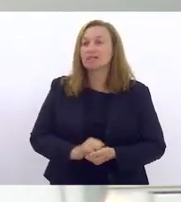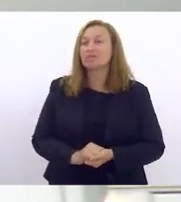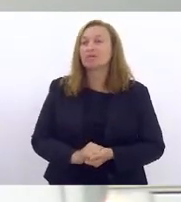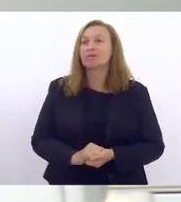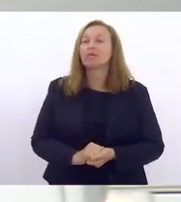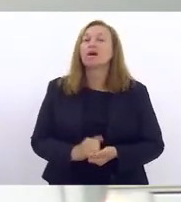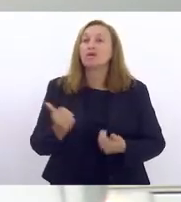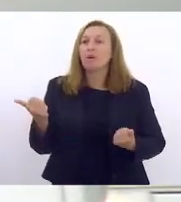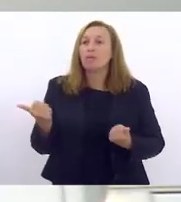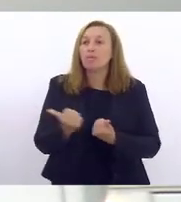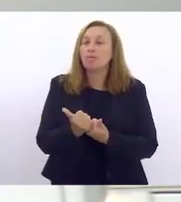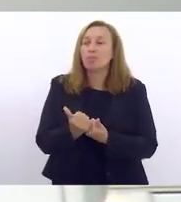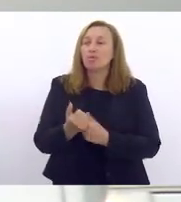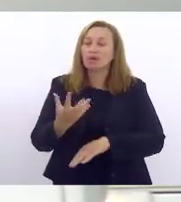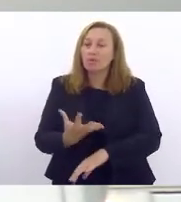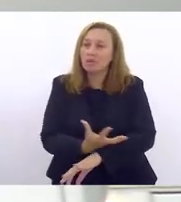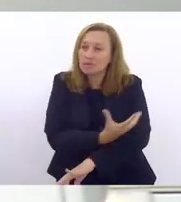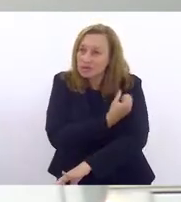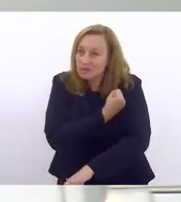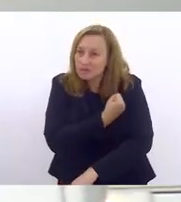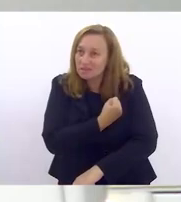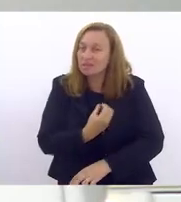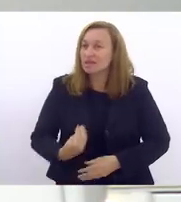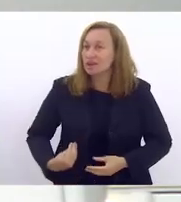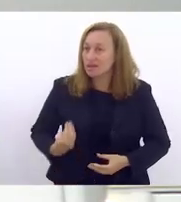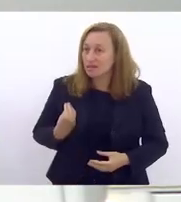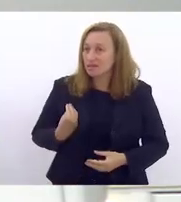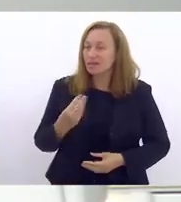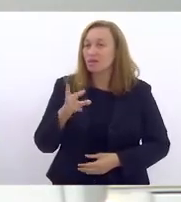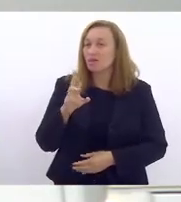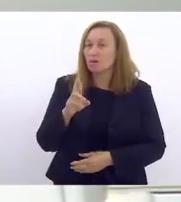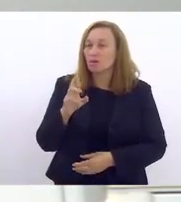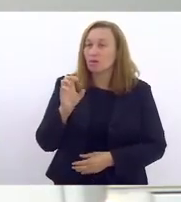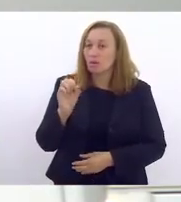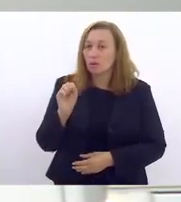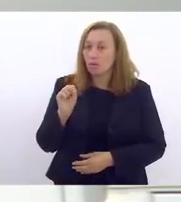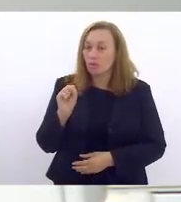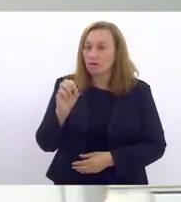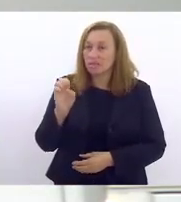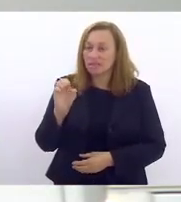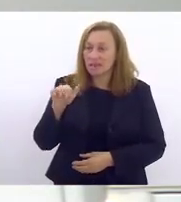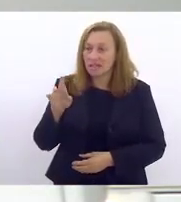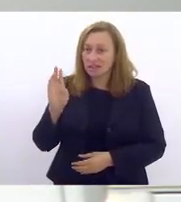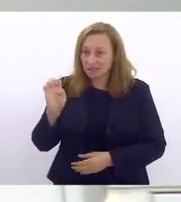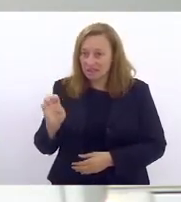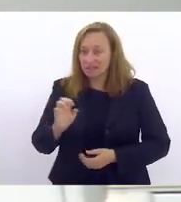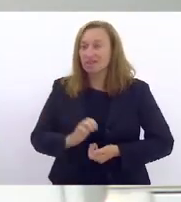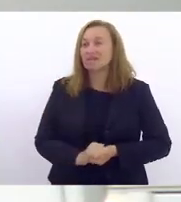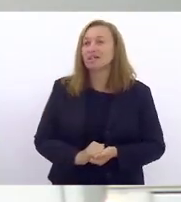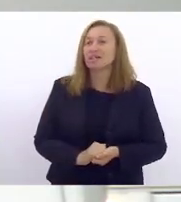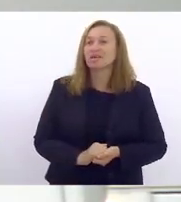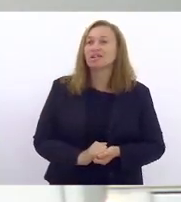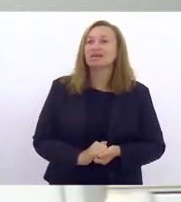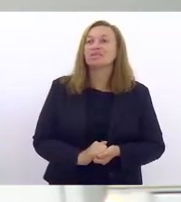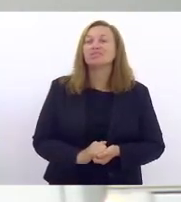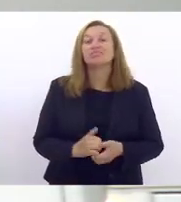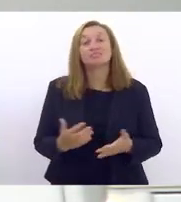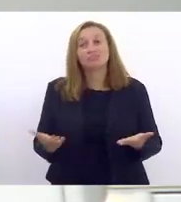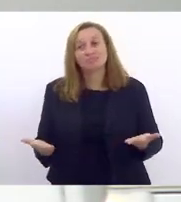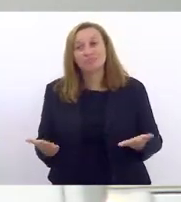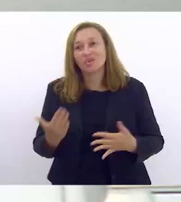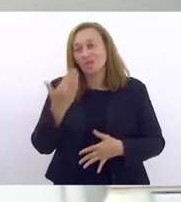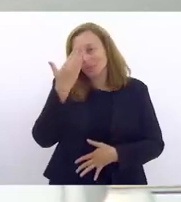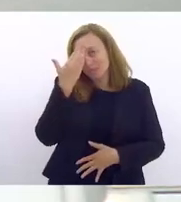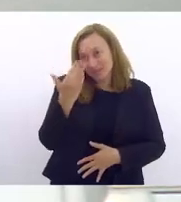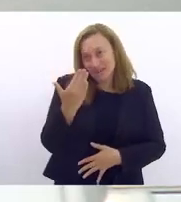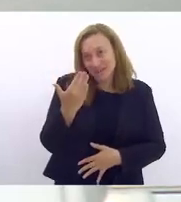o apoio emocional e a presença da Rosiane. Tá? E, assim, muito